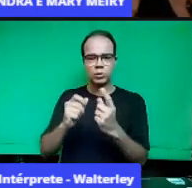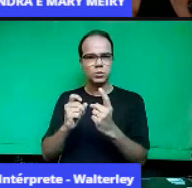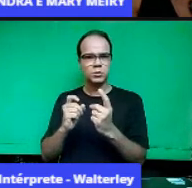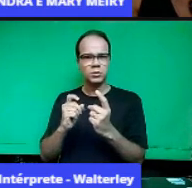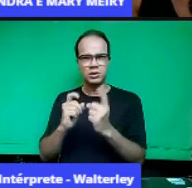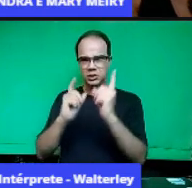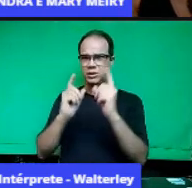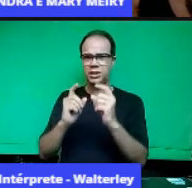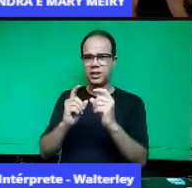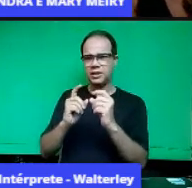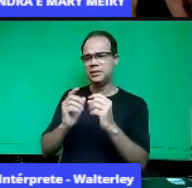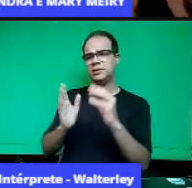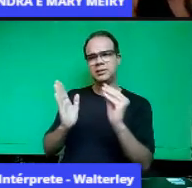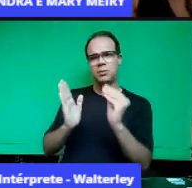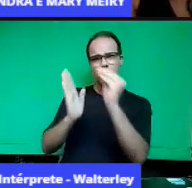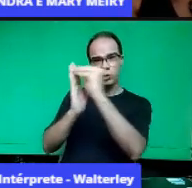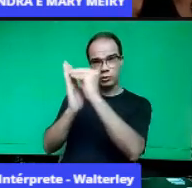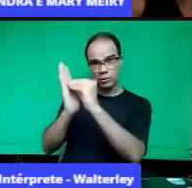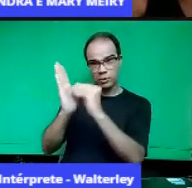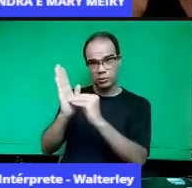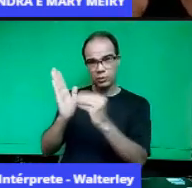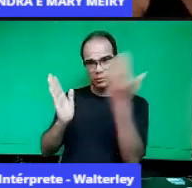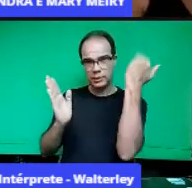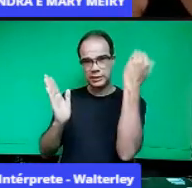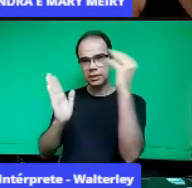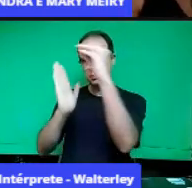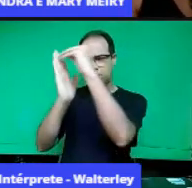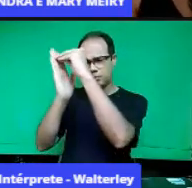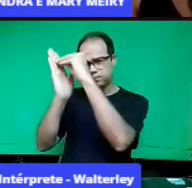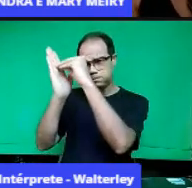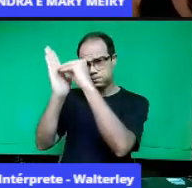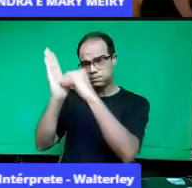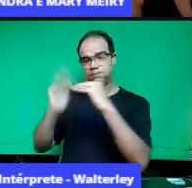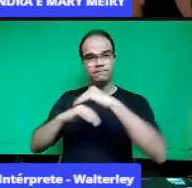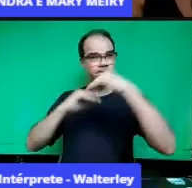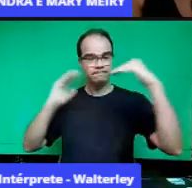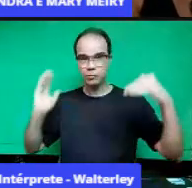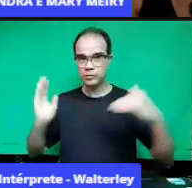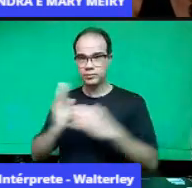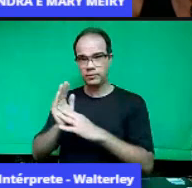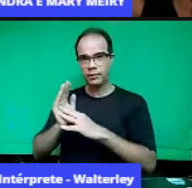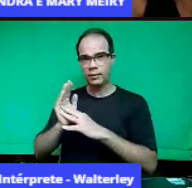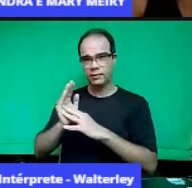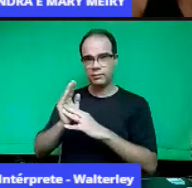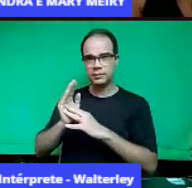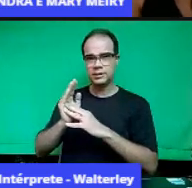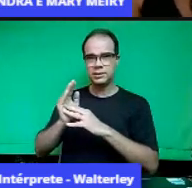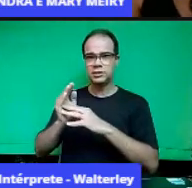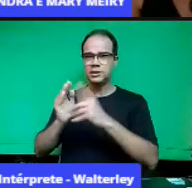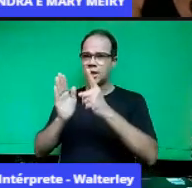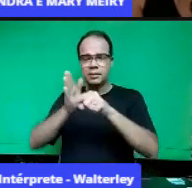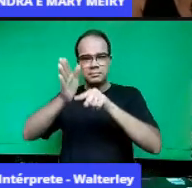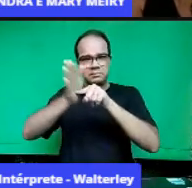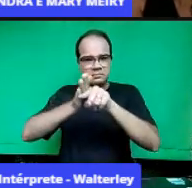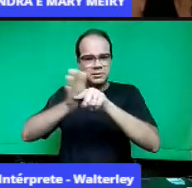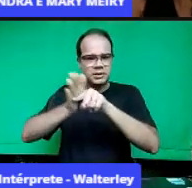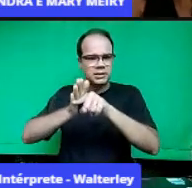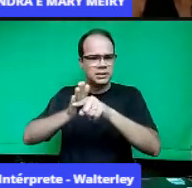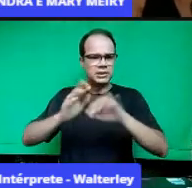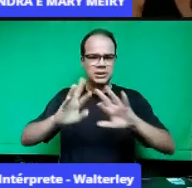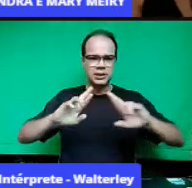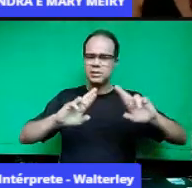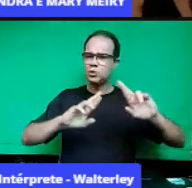na unidade escolar a que ele pertencia, todo o registro de diagnóstico dessa criança, tudo